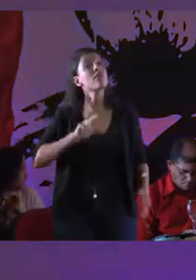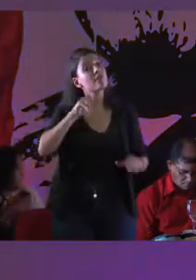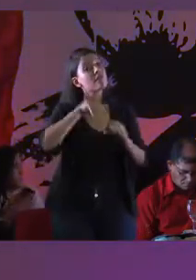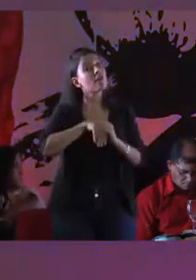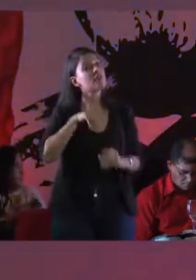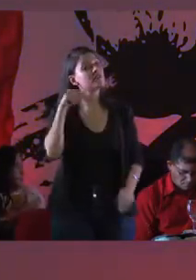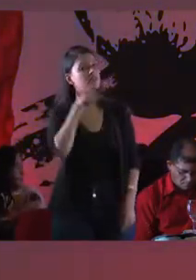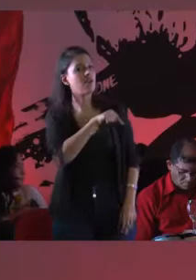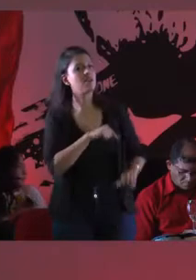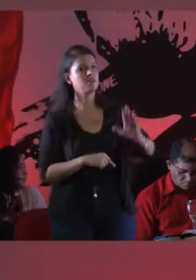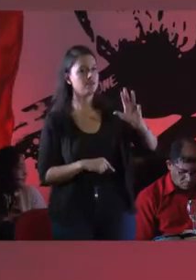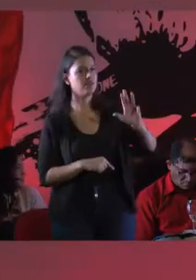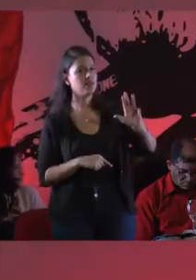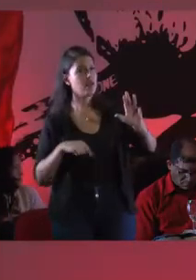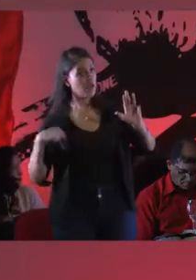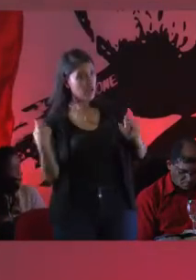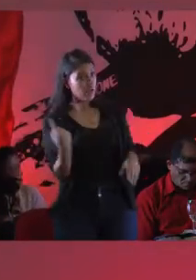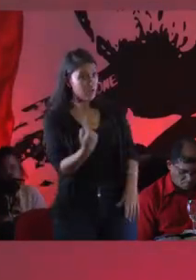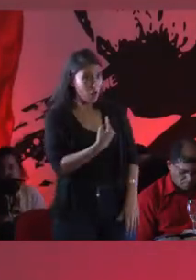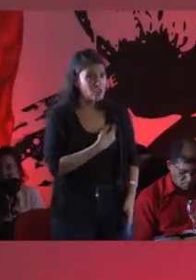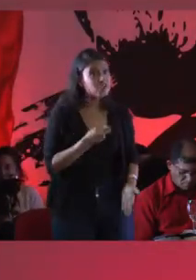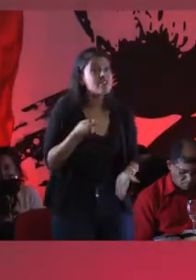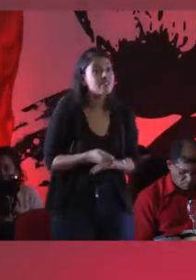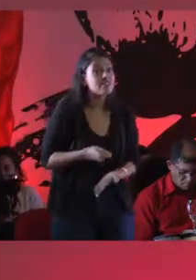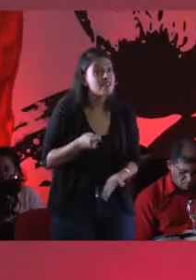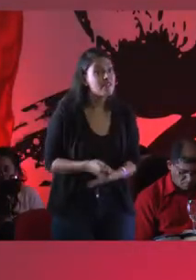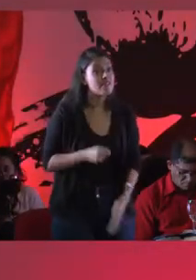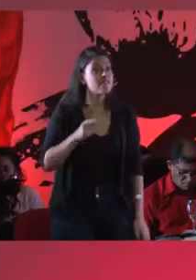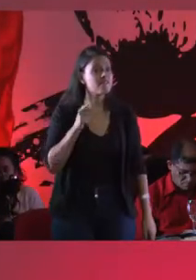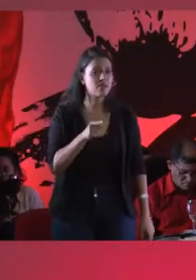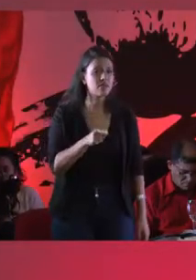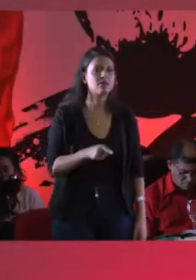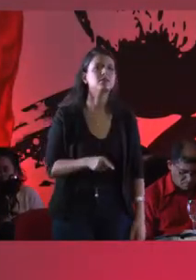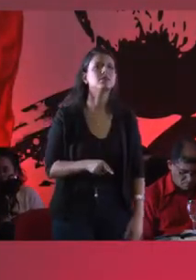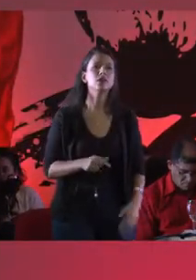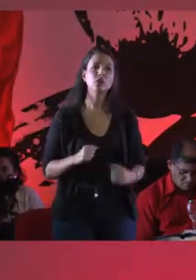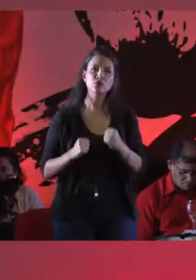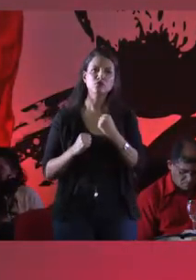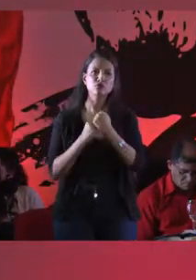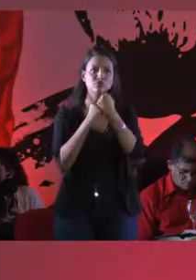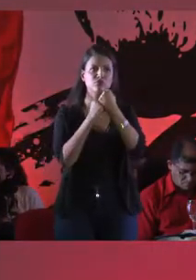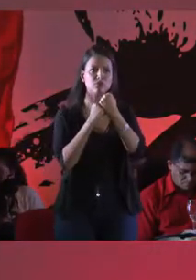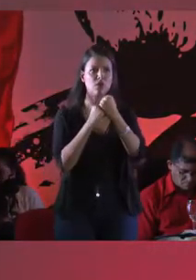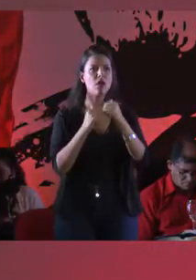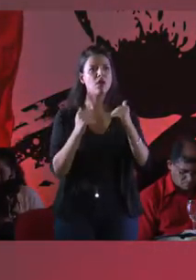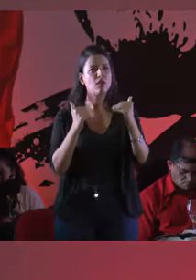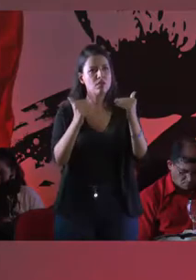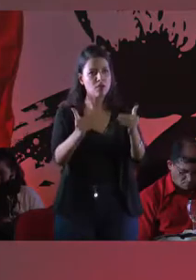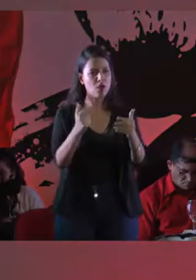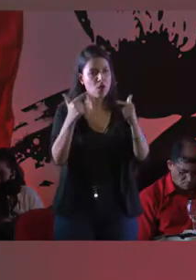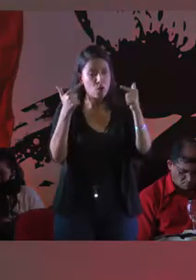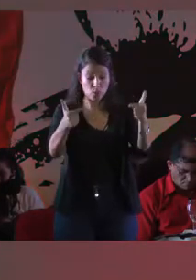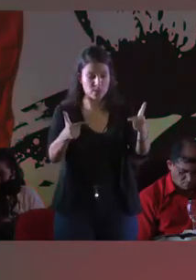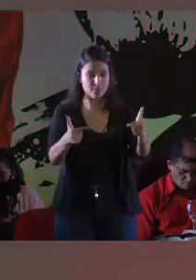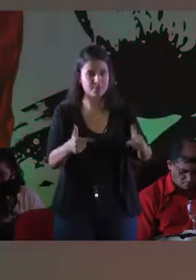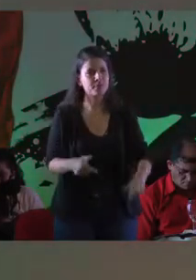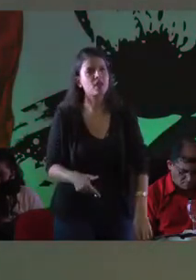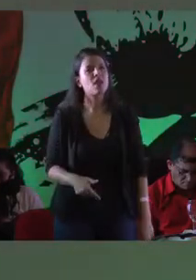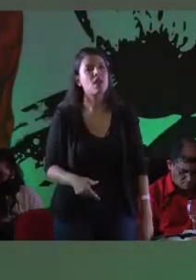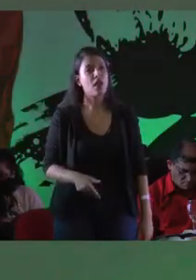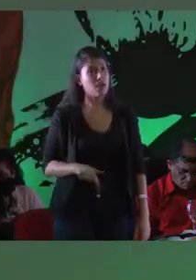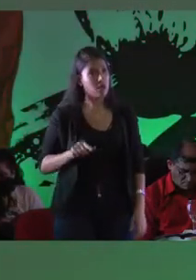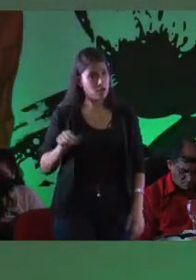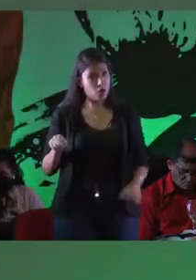isso é nosso dever estarmos à frente dessa luta. E defender o Lula é